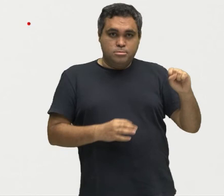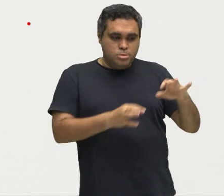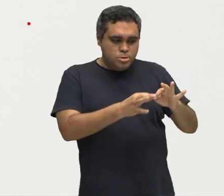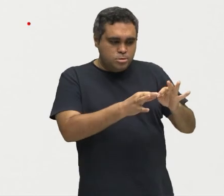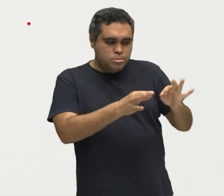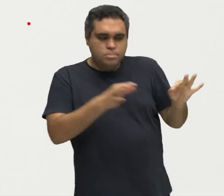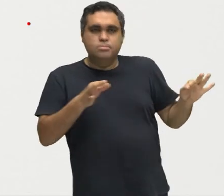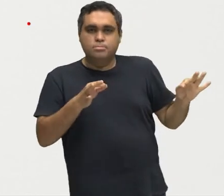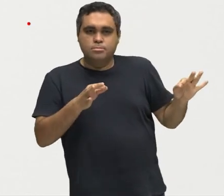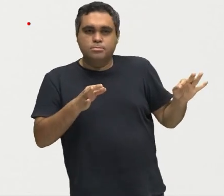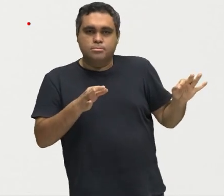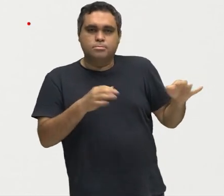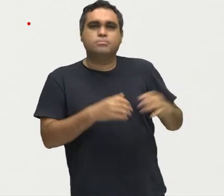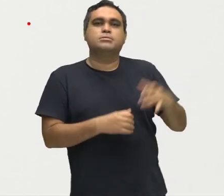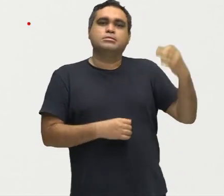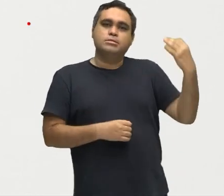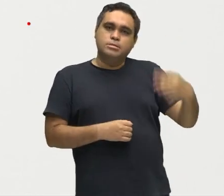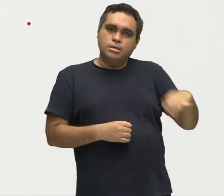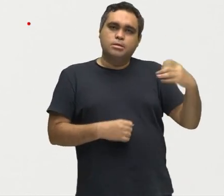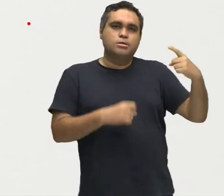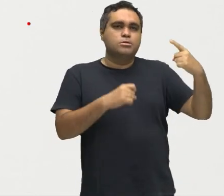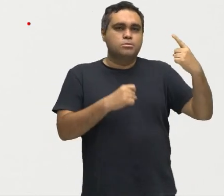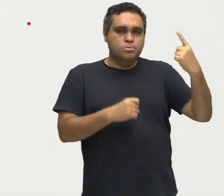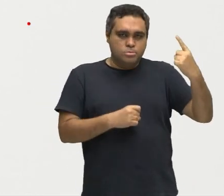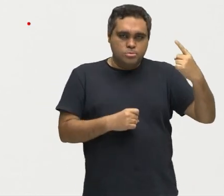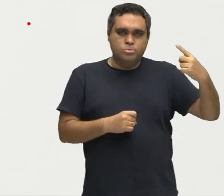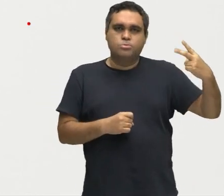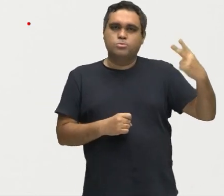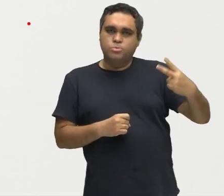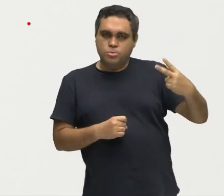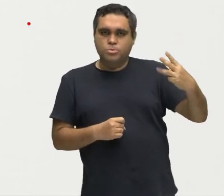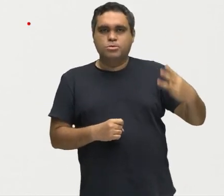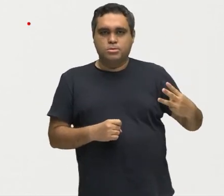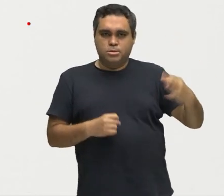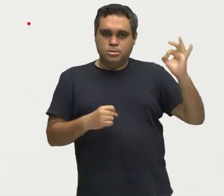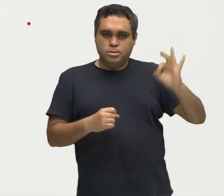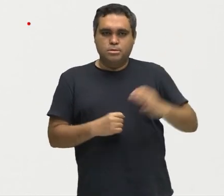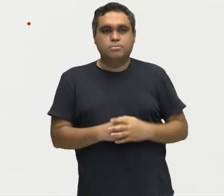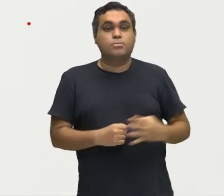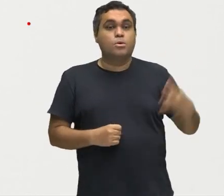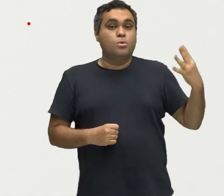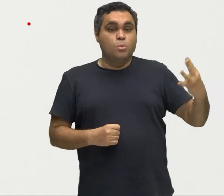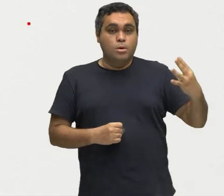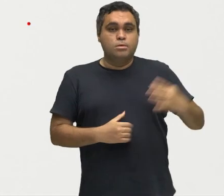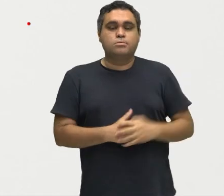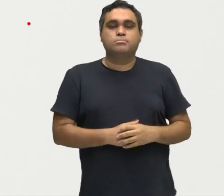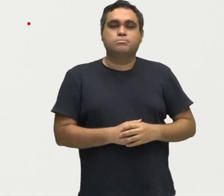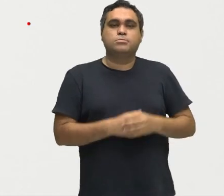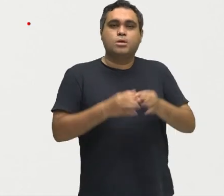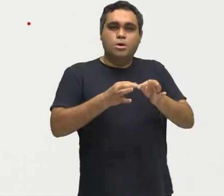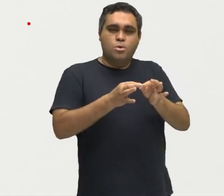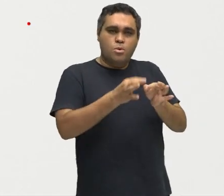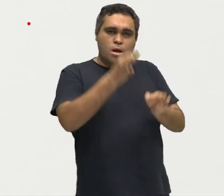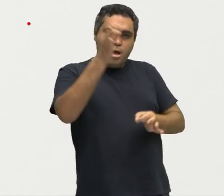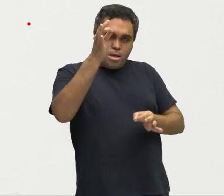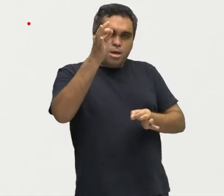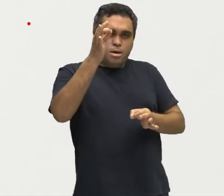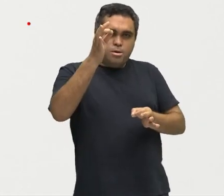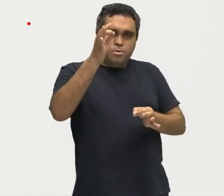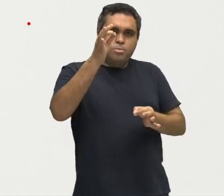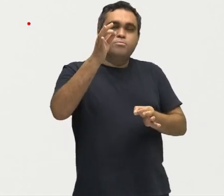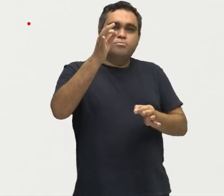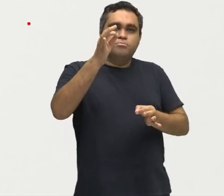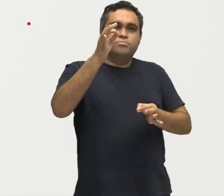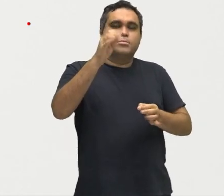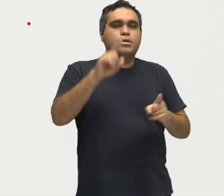aí 1, 2, 3, correto. 4. O tamanho do arco e o material da flecha